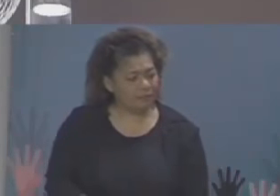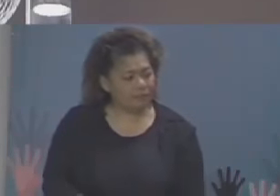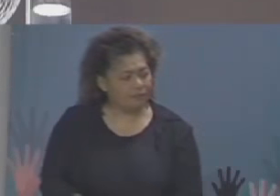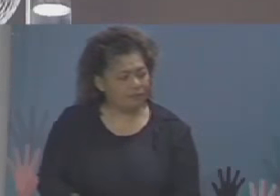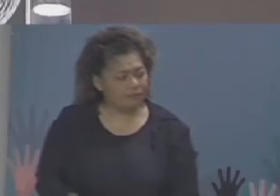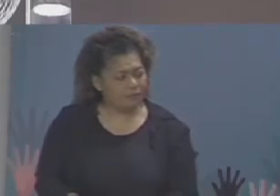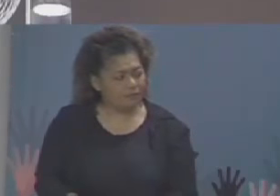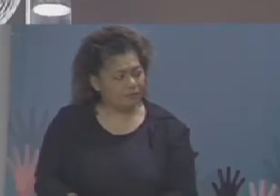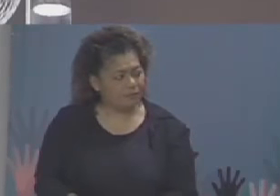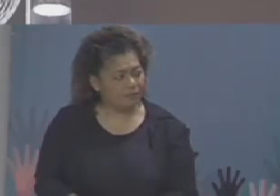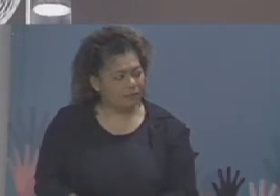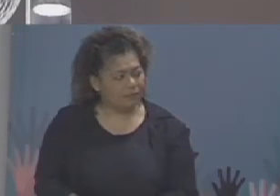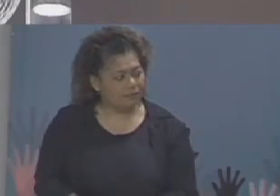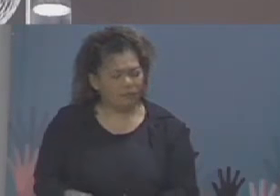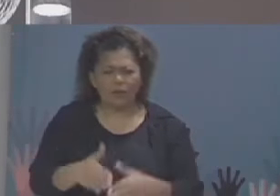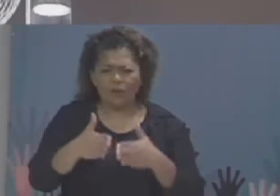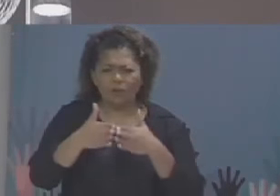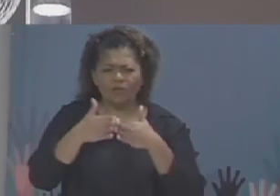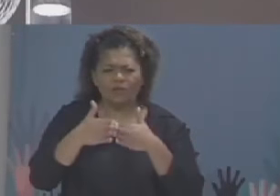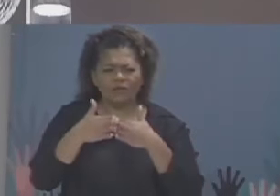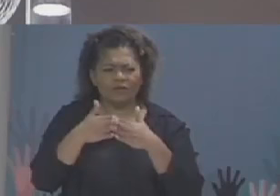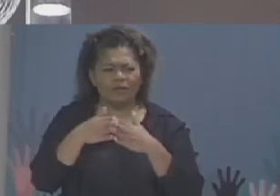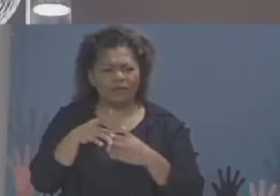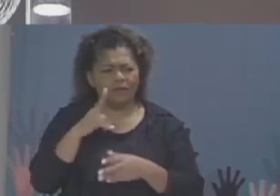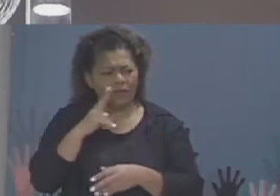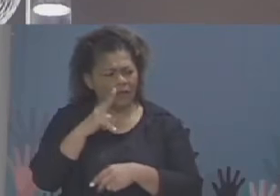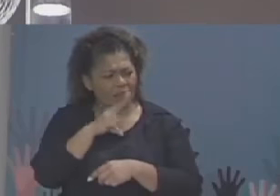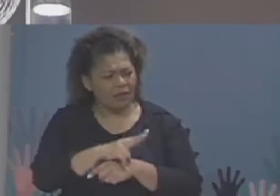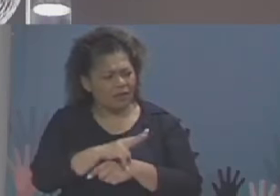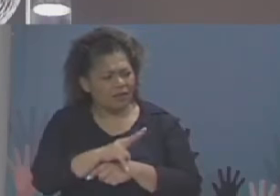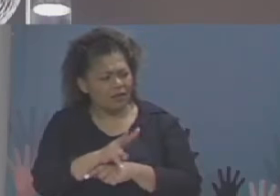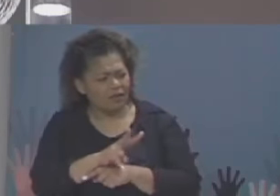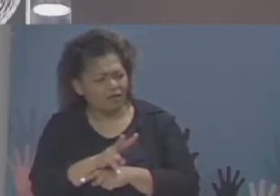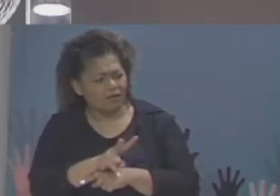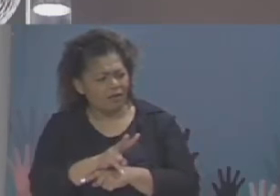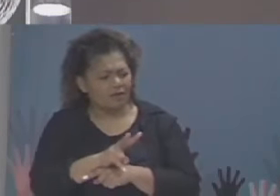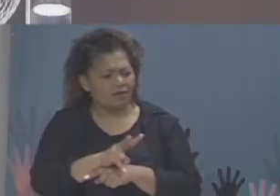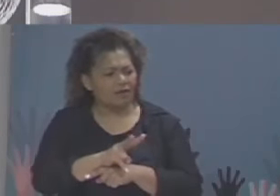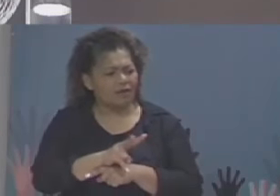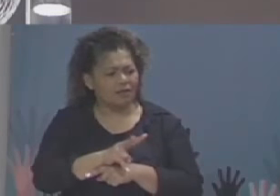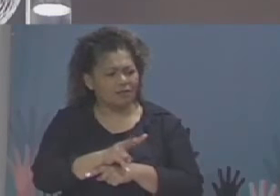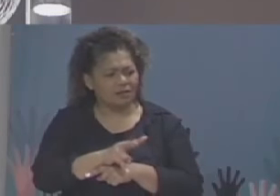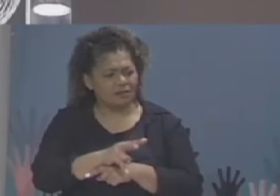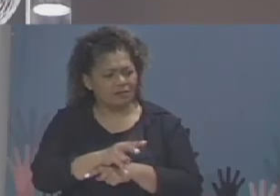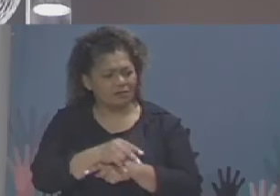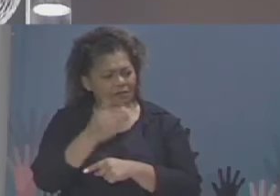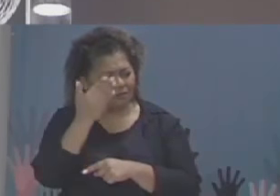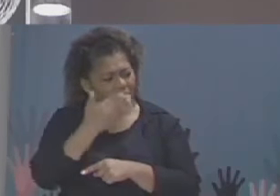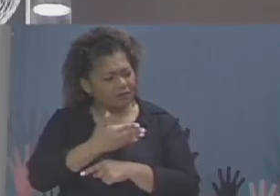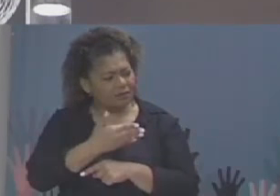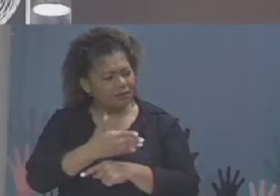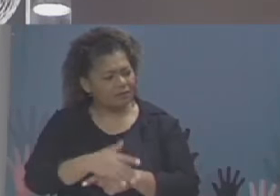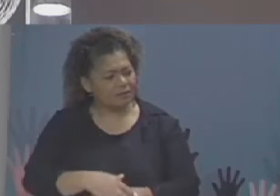Por favor, gostaria que a comissão verificasse o que... É porque tem duas bolinhas 21 na mesma urna.